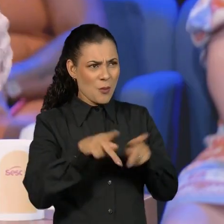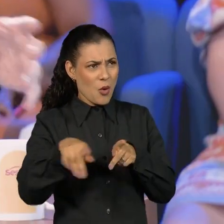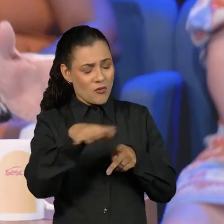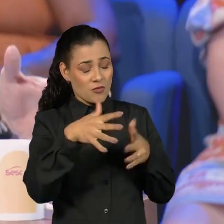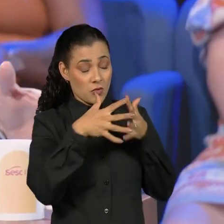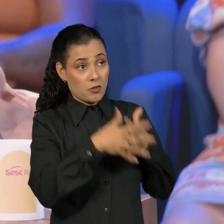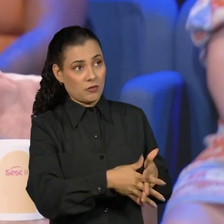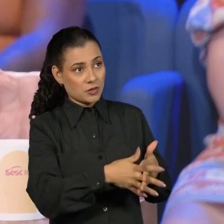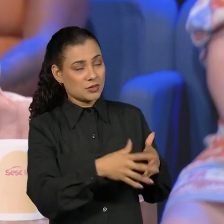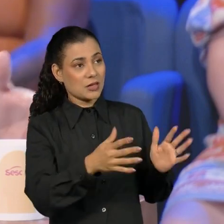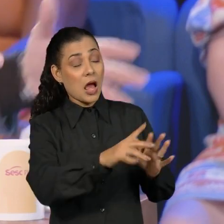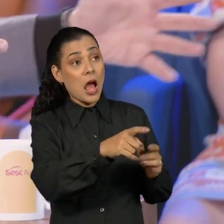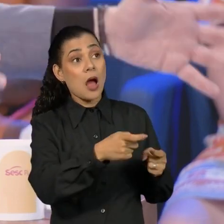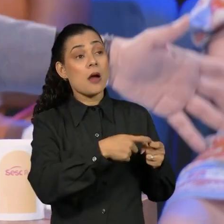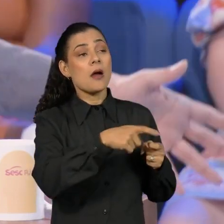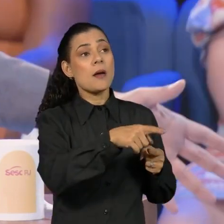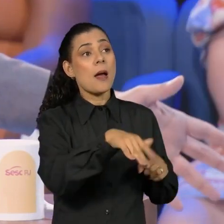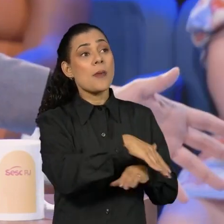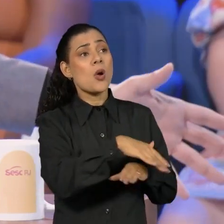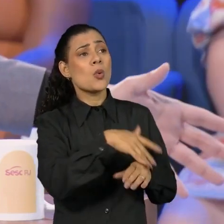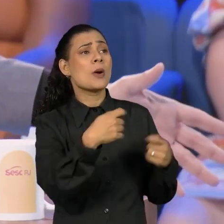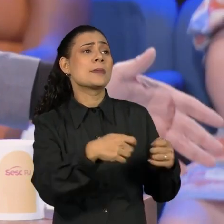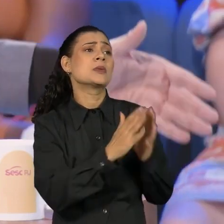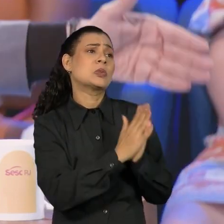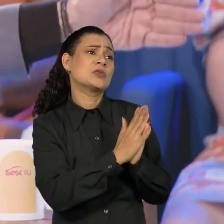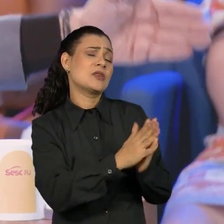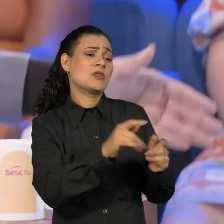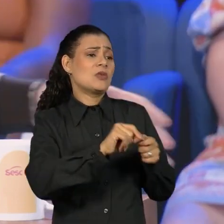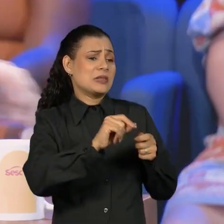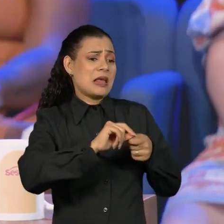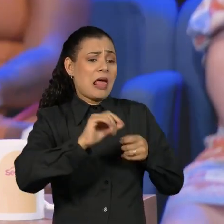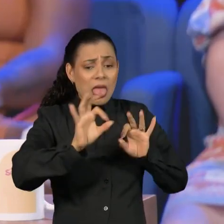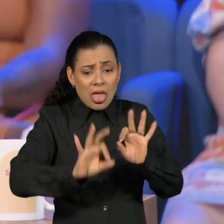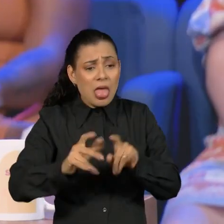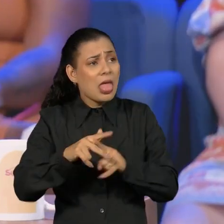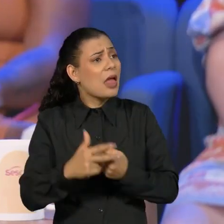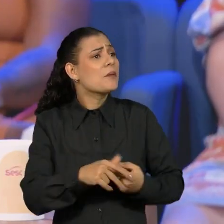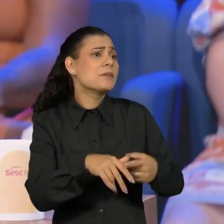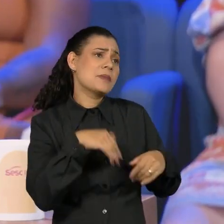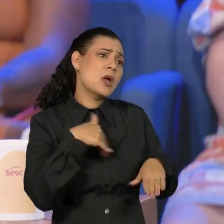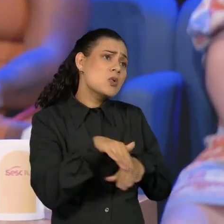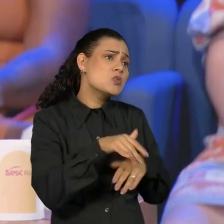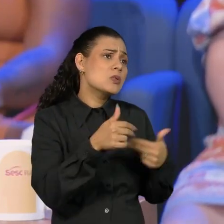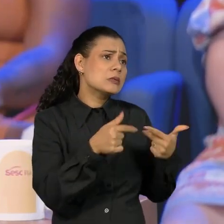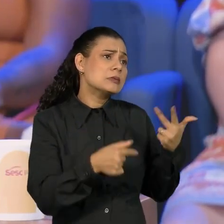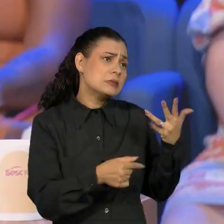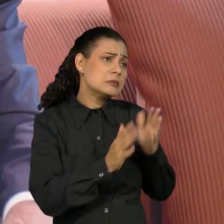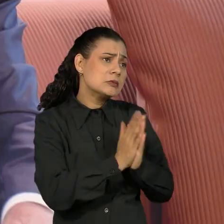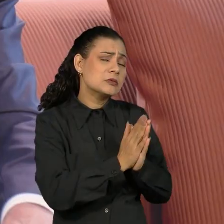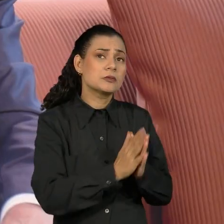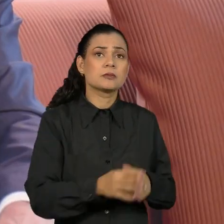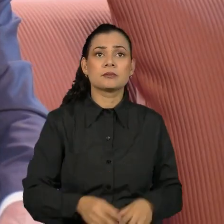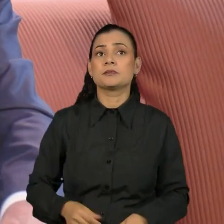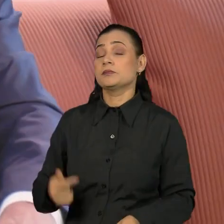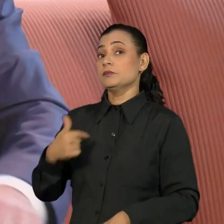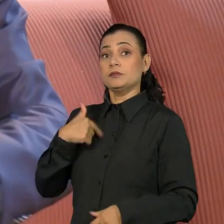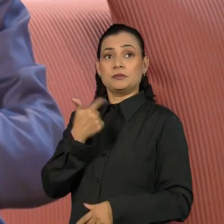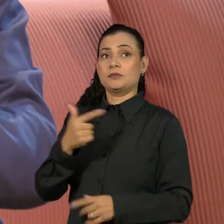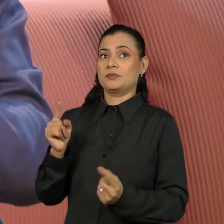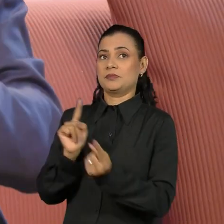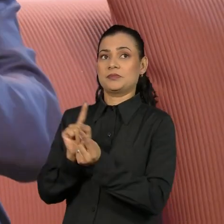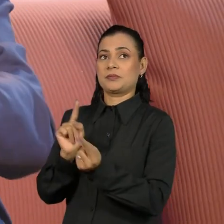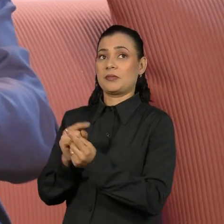ser atendido, mas doutor, minha rua está precisando de assaltamento, está precisando... Não, eu não tinha consultório,